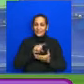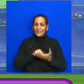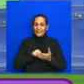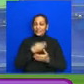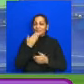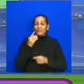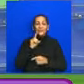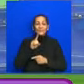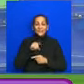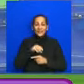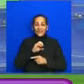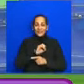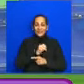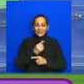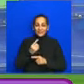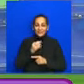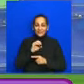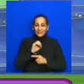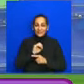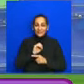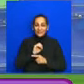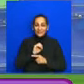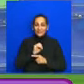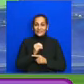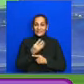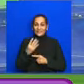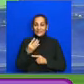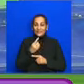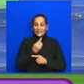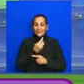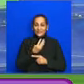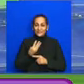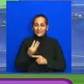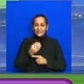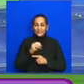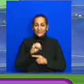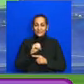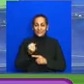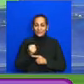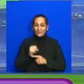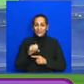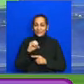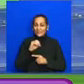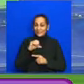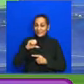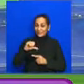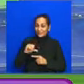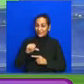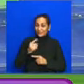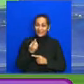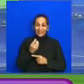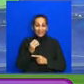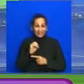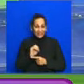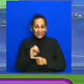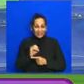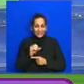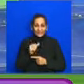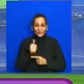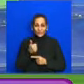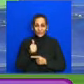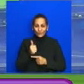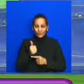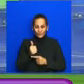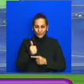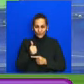Loto Fácil foram 01, 13, 04, 08, 09,